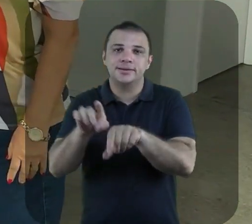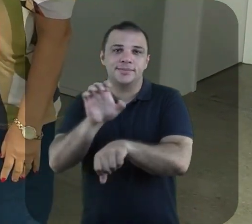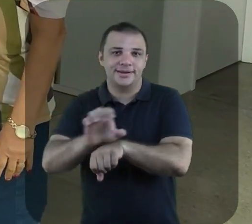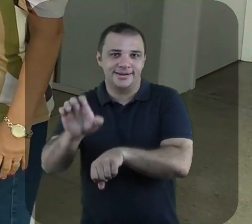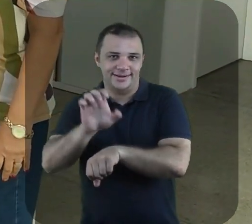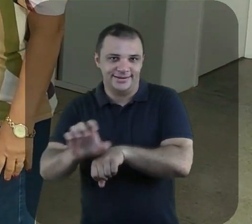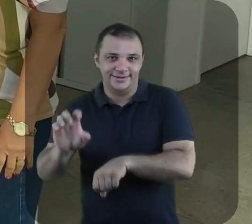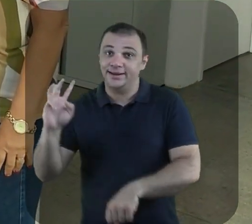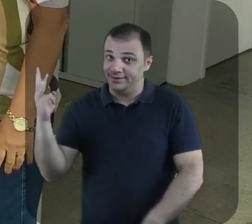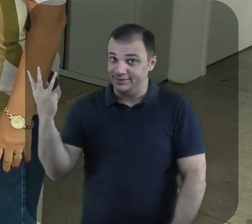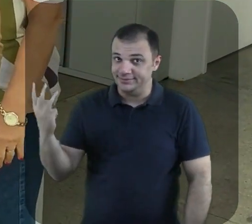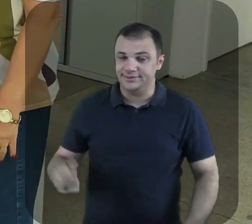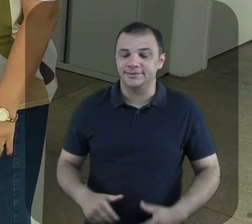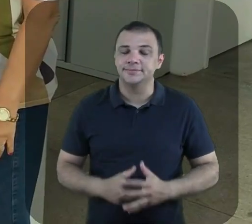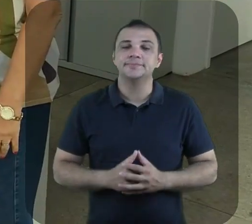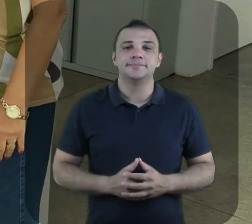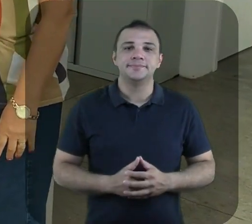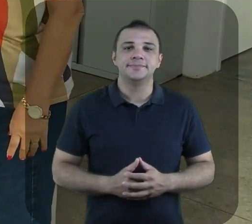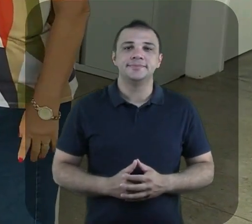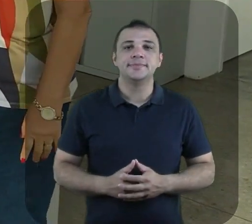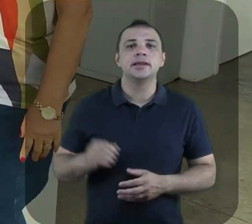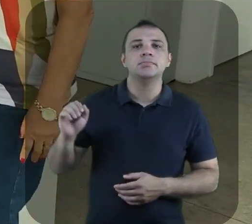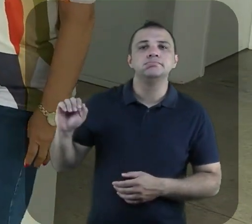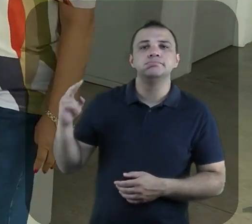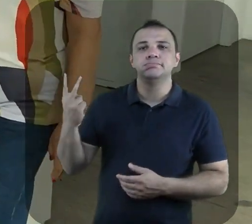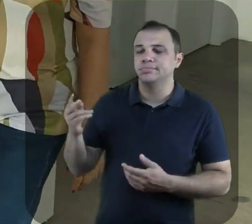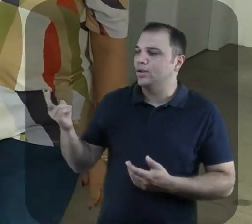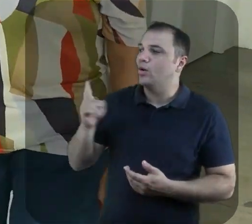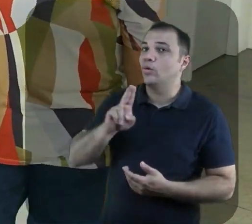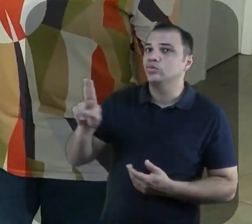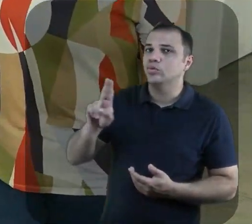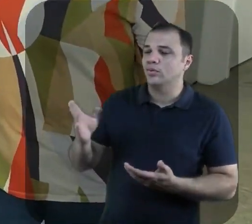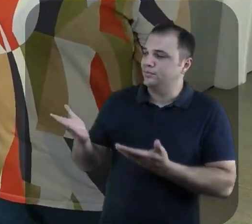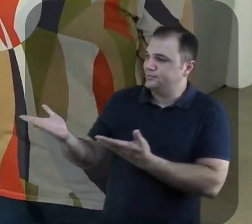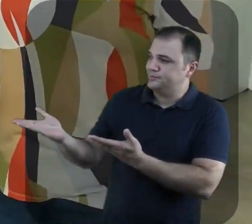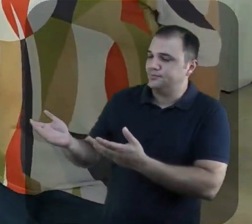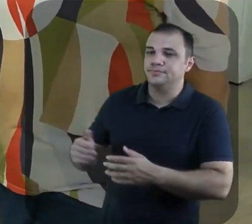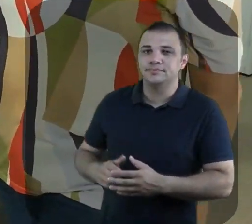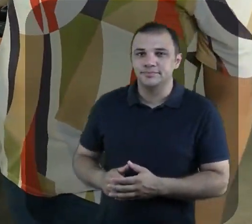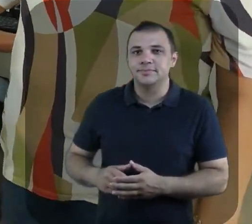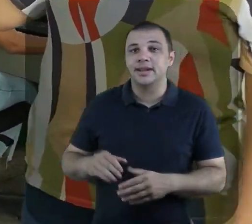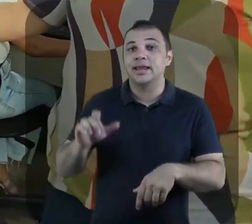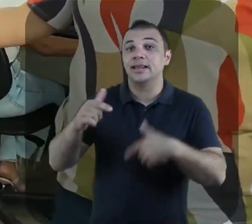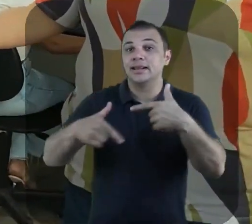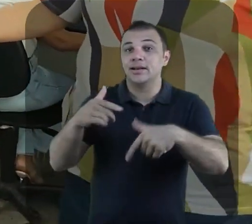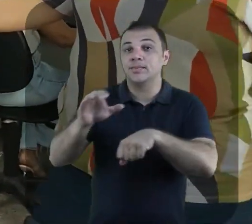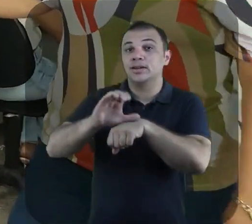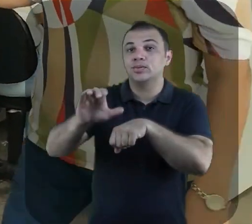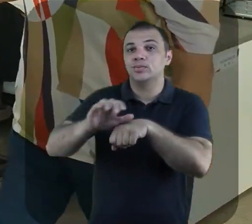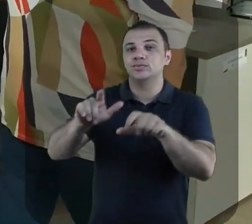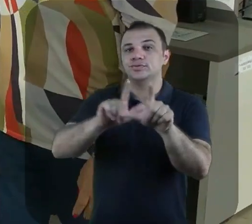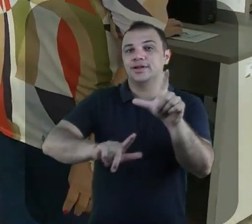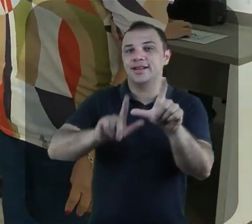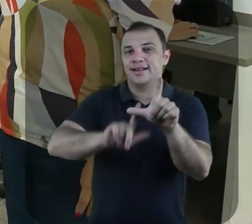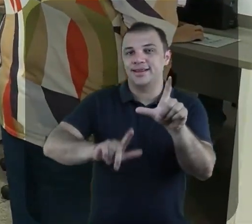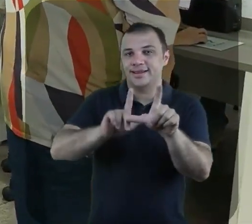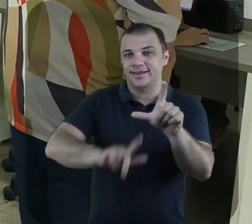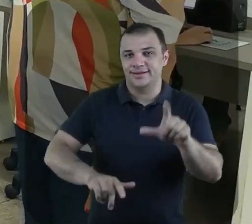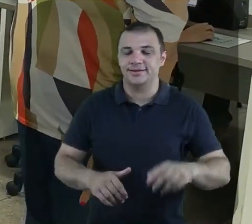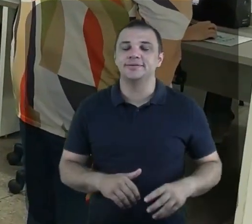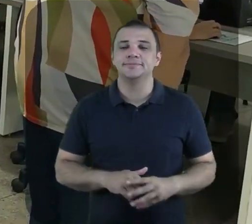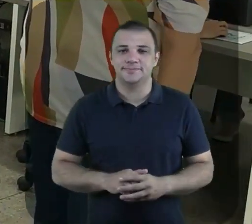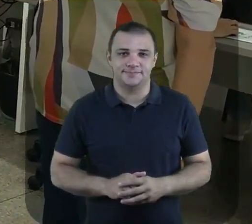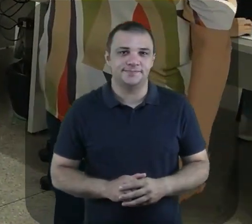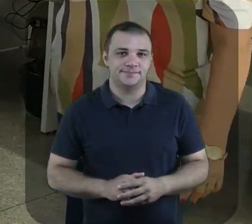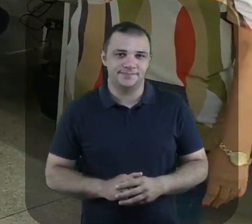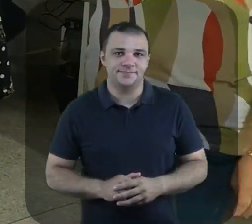Carla, Ana Paula e Tatiana. Em seguida vamos apresentar a equipe de letras, Vanessa